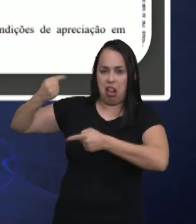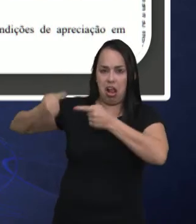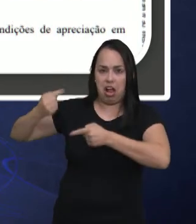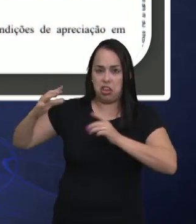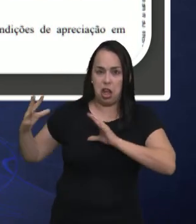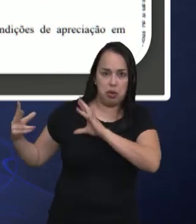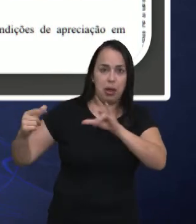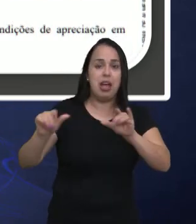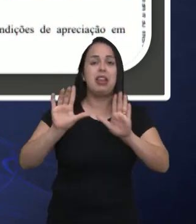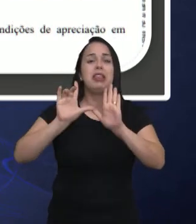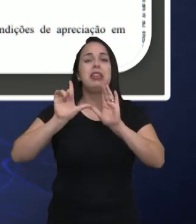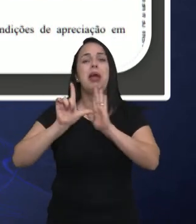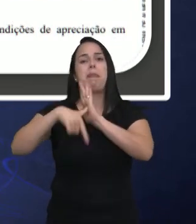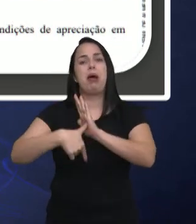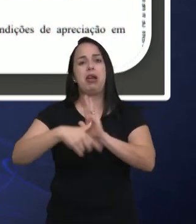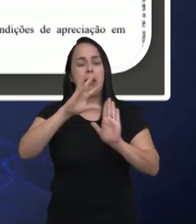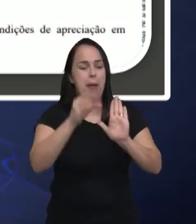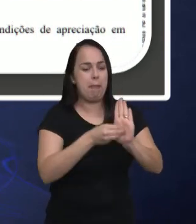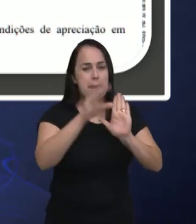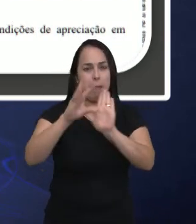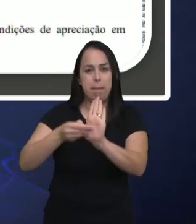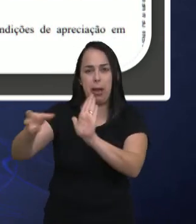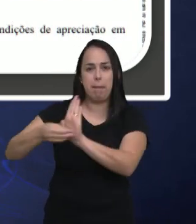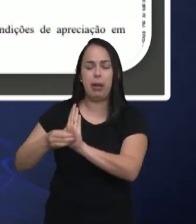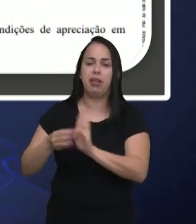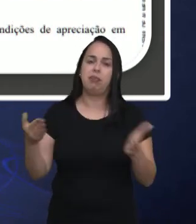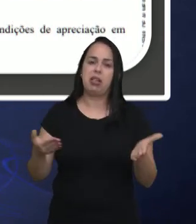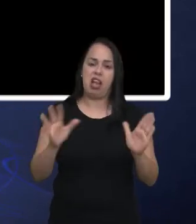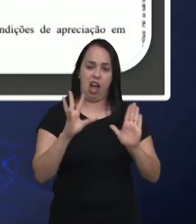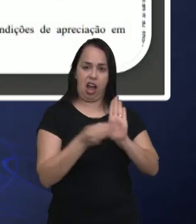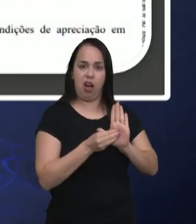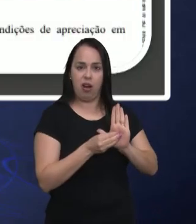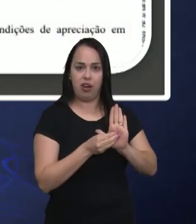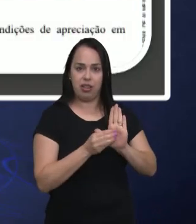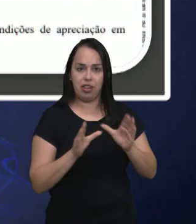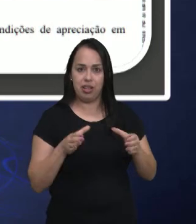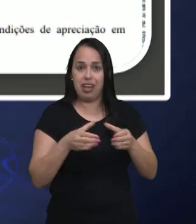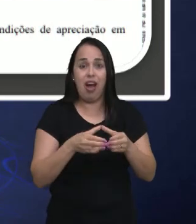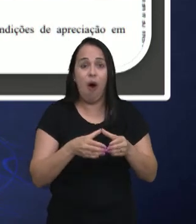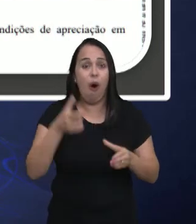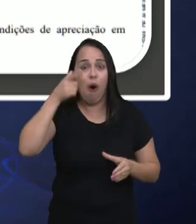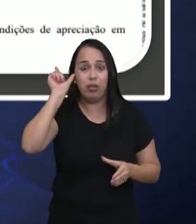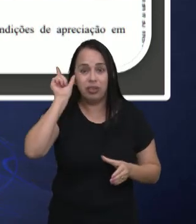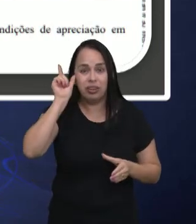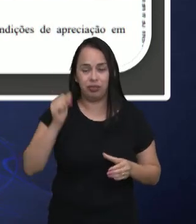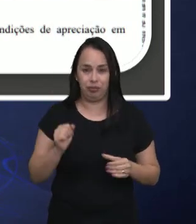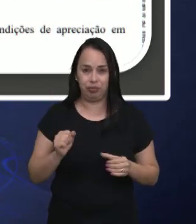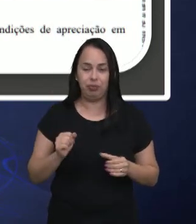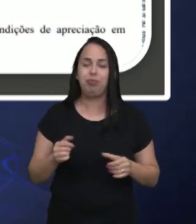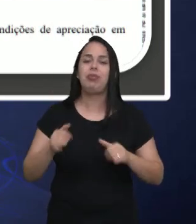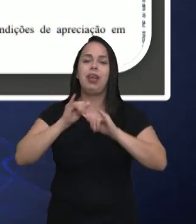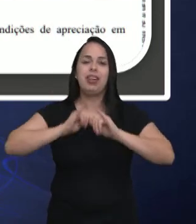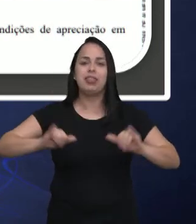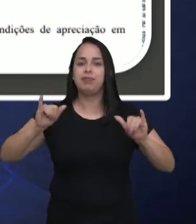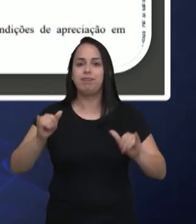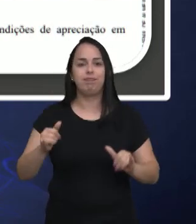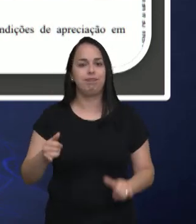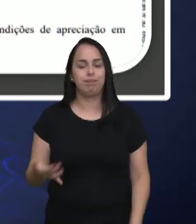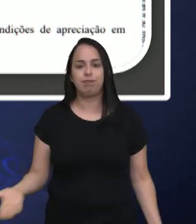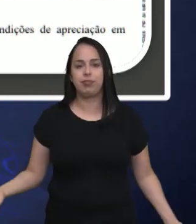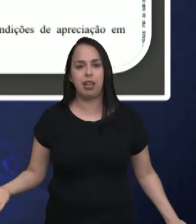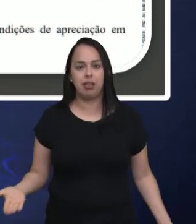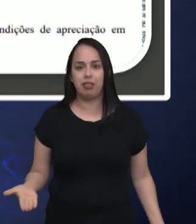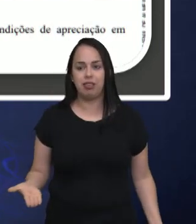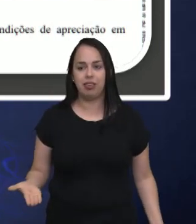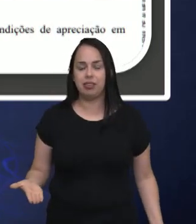veio as emendas, né? Agora, essa emenda veio na comissão e foi ontem. Eu quero dizer assim que estou indignada